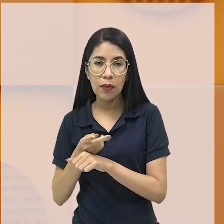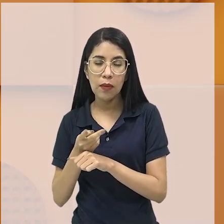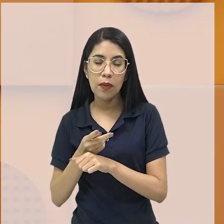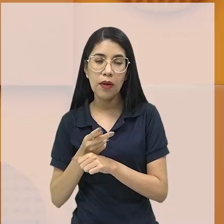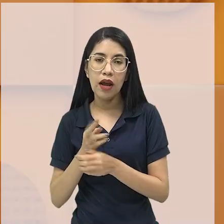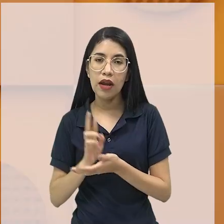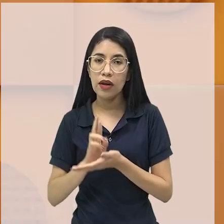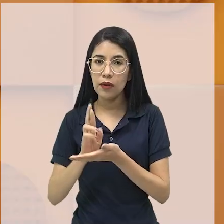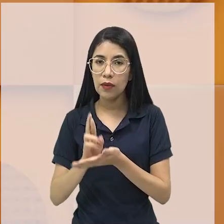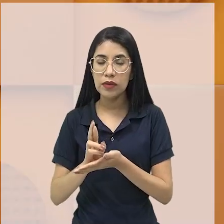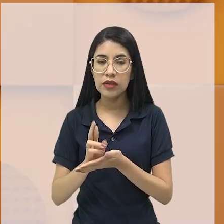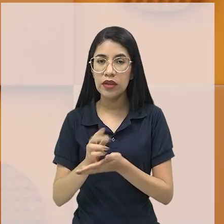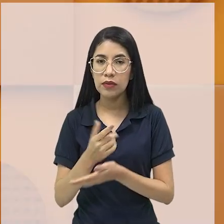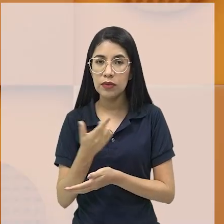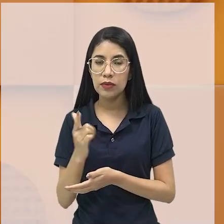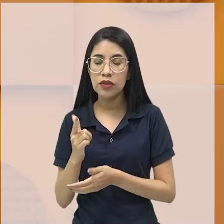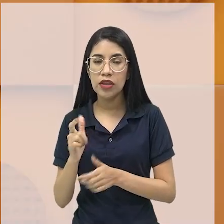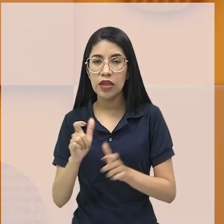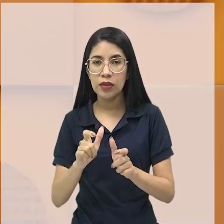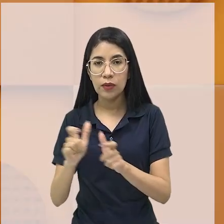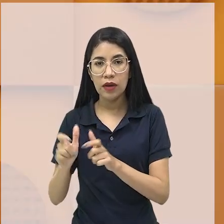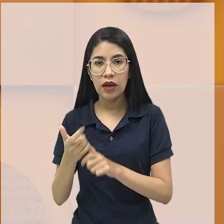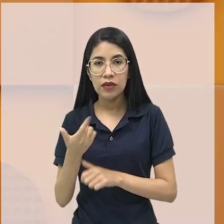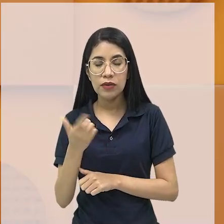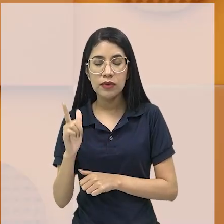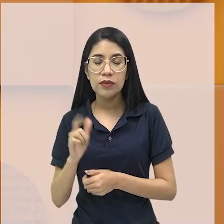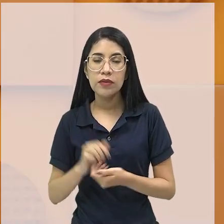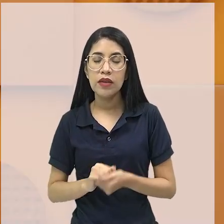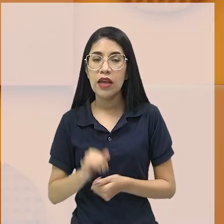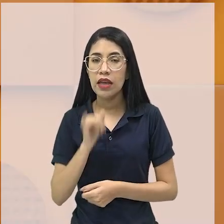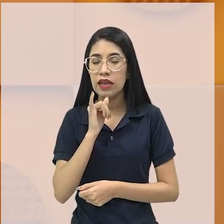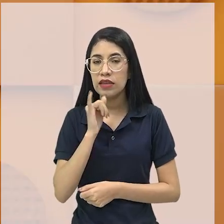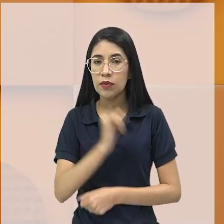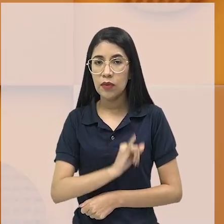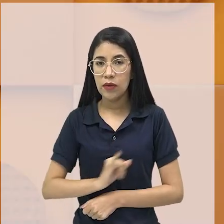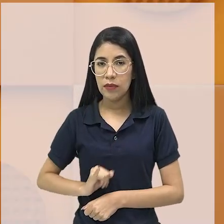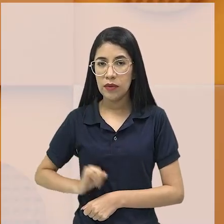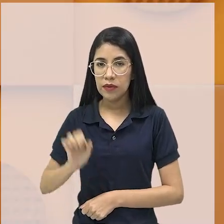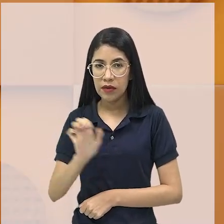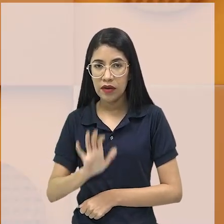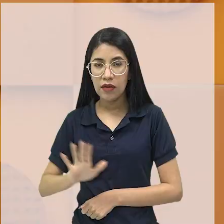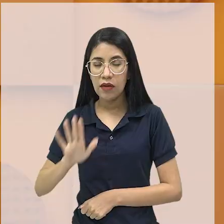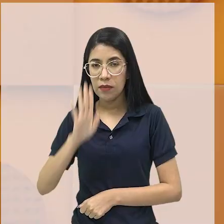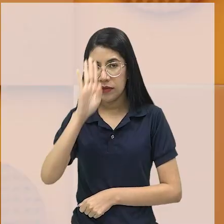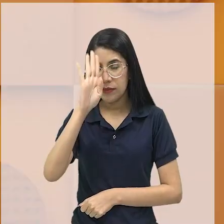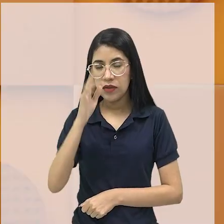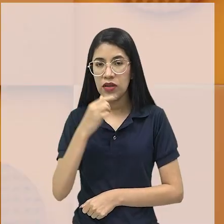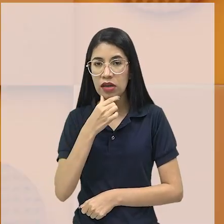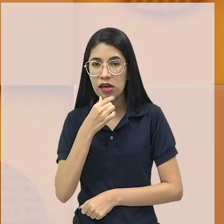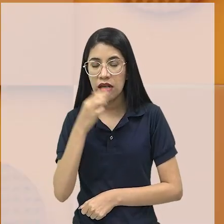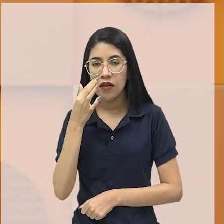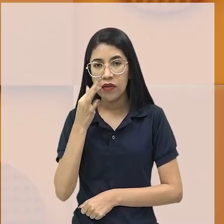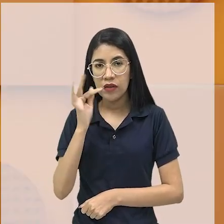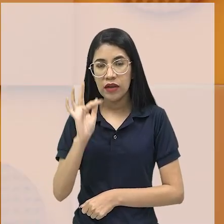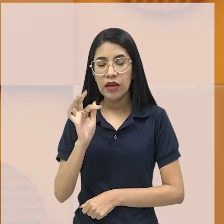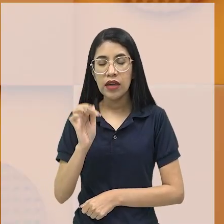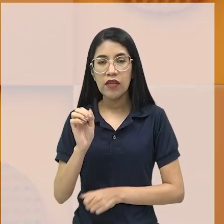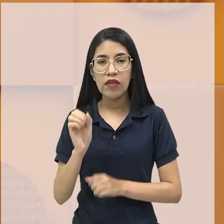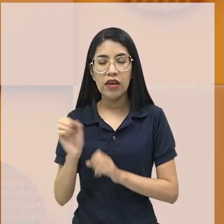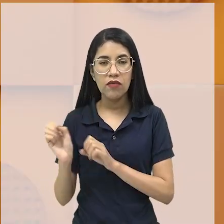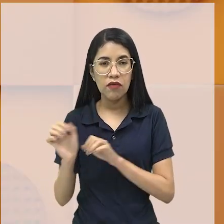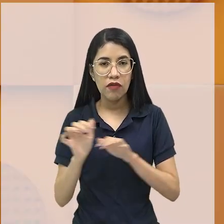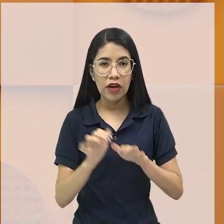em outras áreas. O que foi, por exemplo, o imperialismo europeu, principalmente inglês e francês, no território